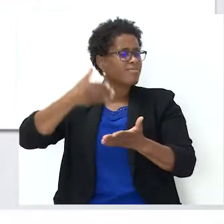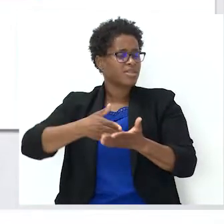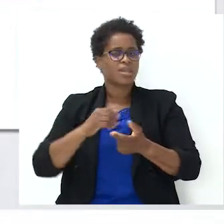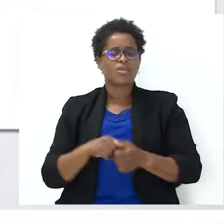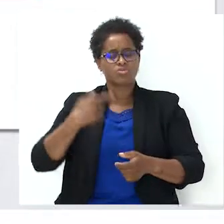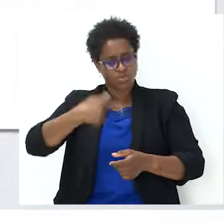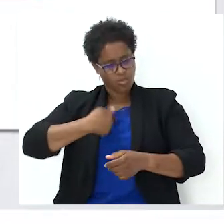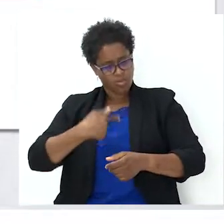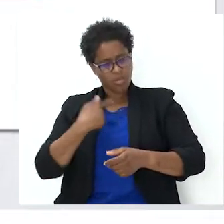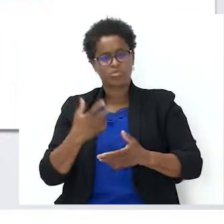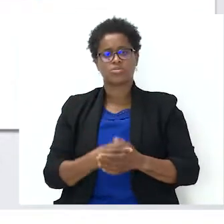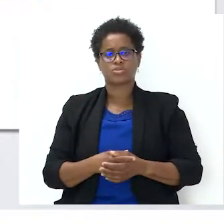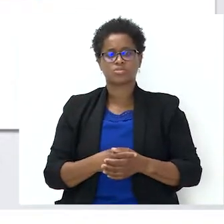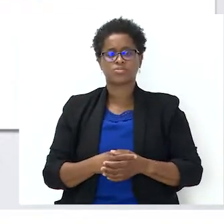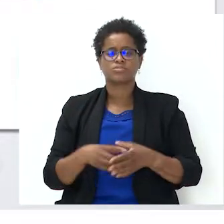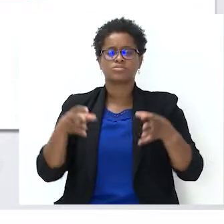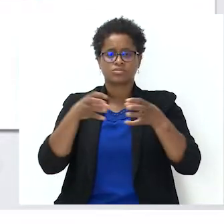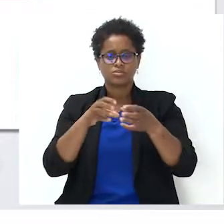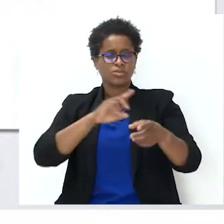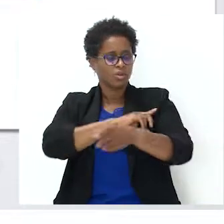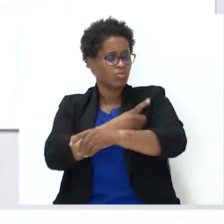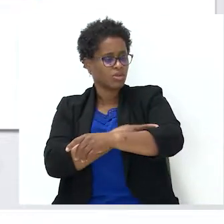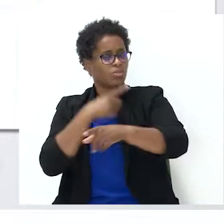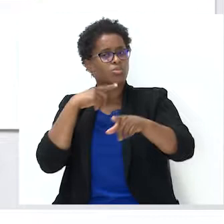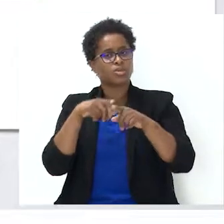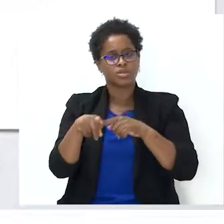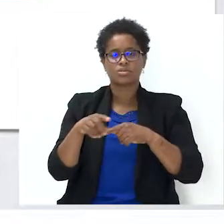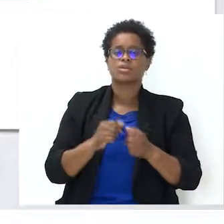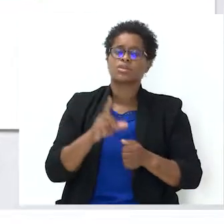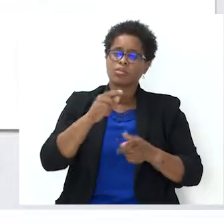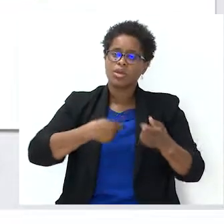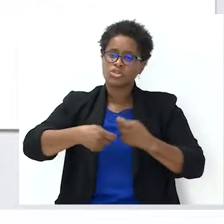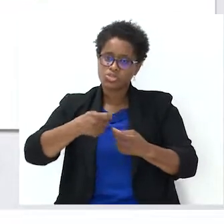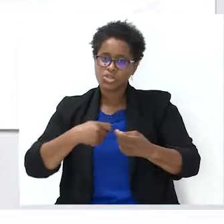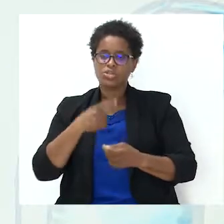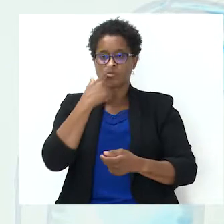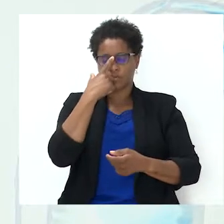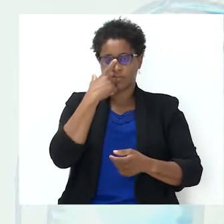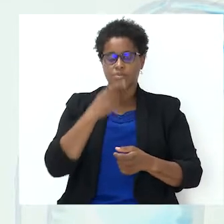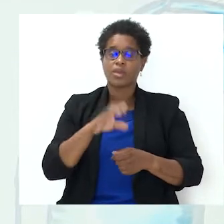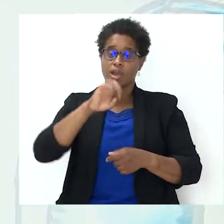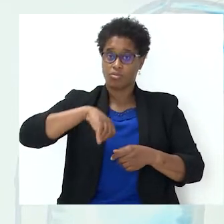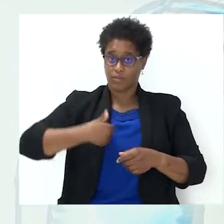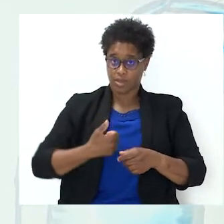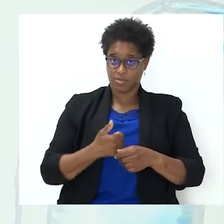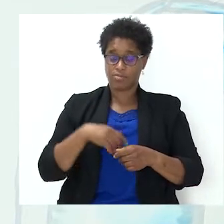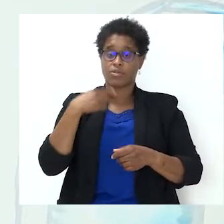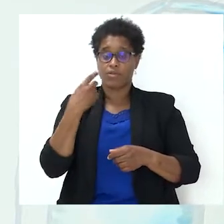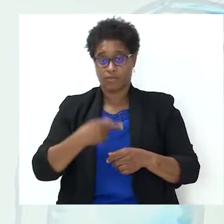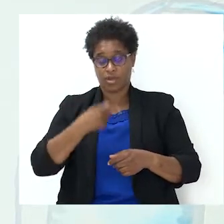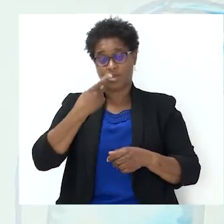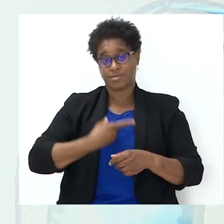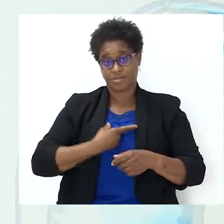seus próprios órgãos do poder político e administrativo. Cabo Verde passou a ser